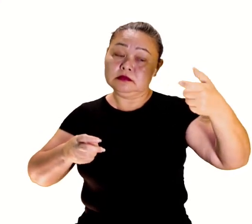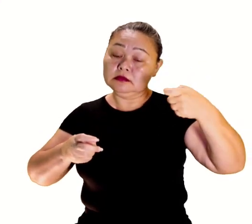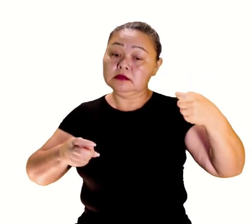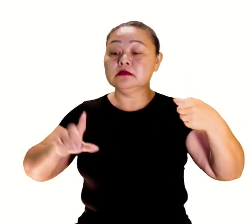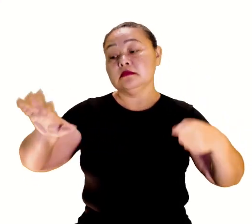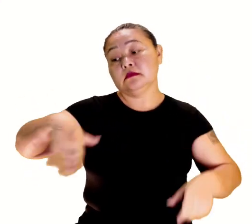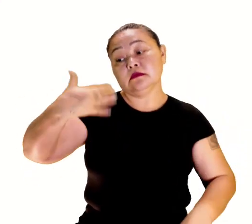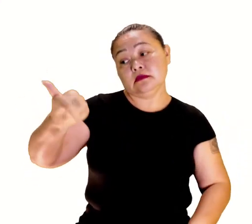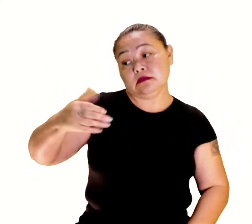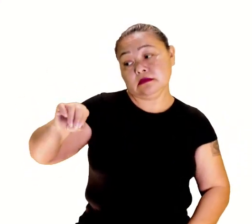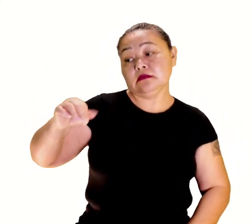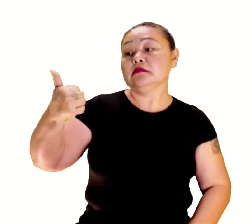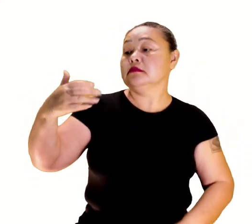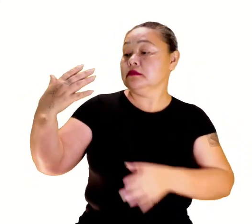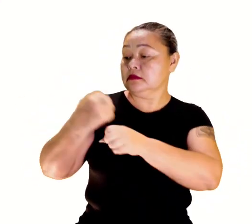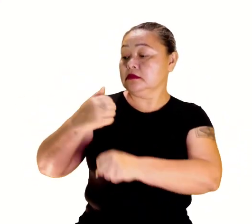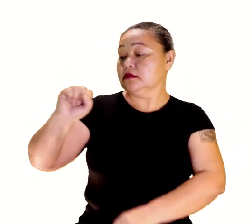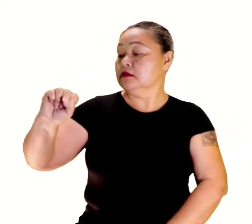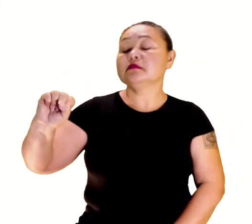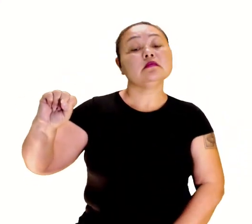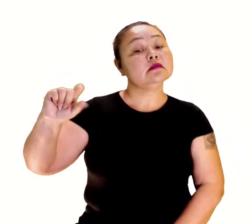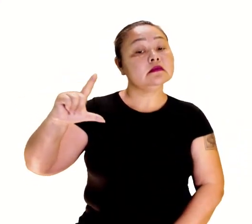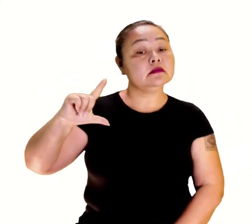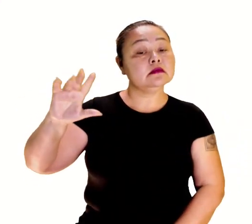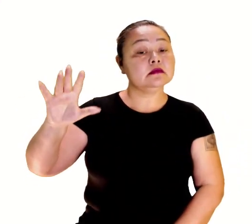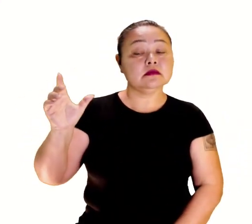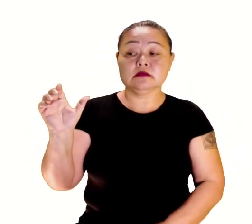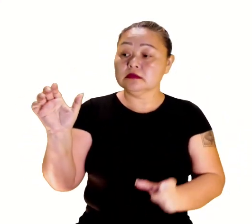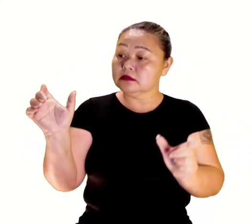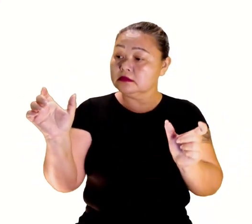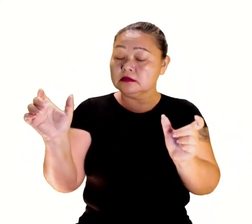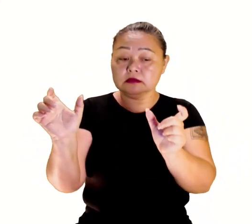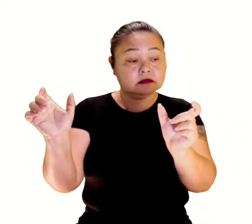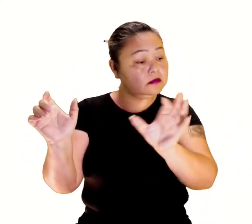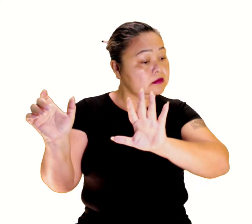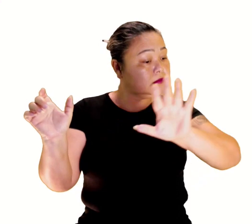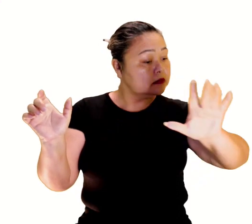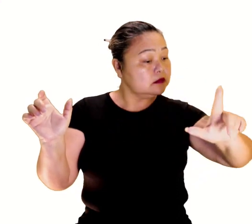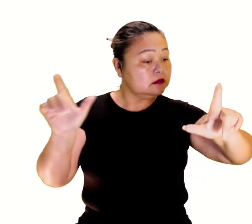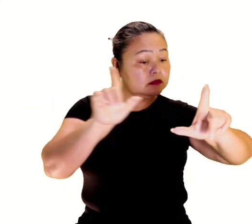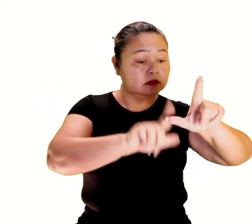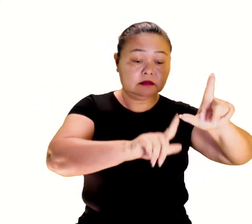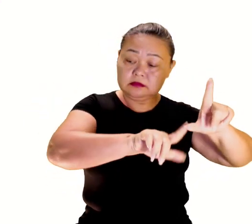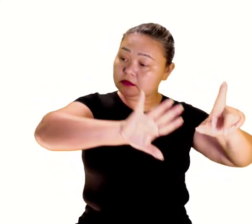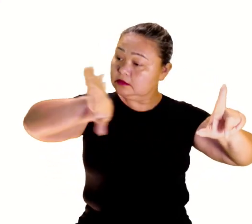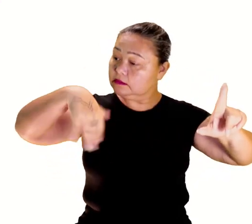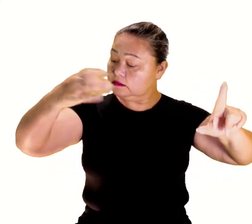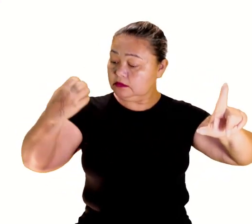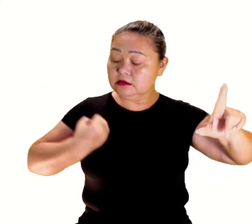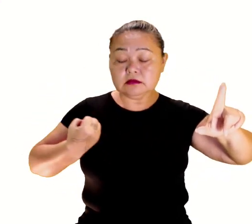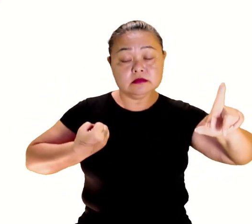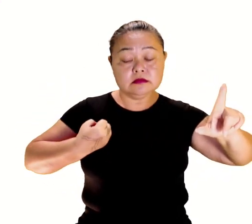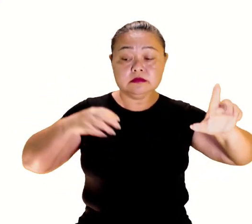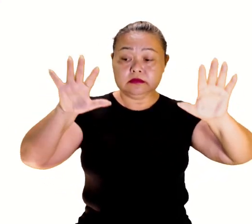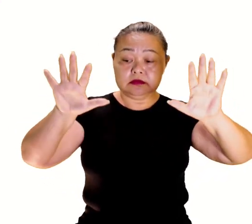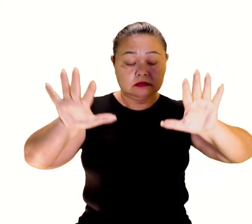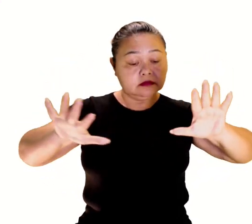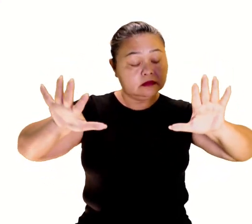segundo membro, 10 mais 8. Então, ou seja, termos algébricos de um lado e números do outro. Então, a gente pode